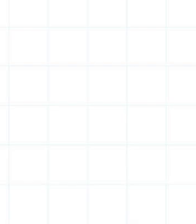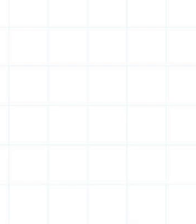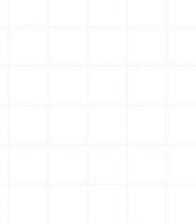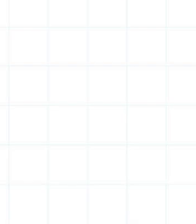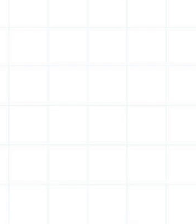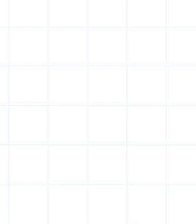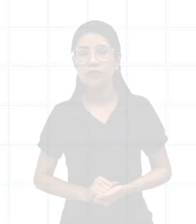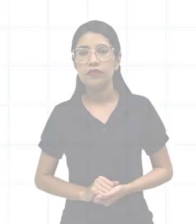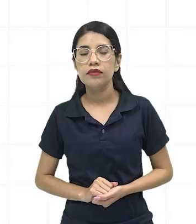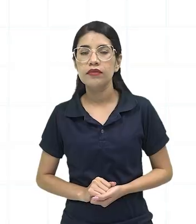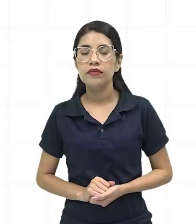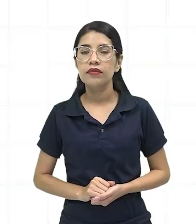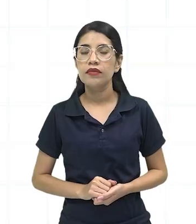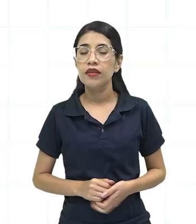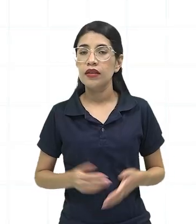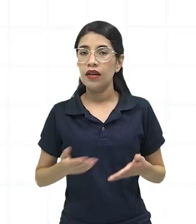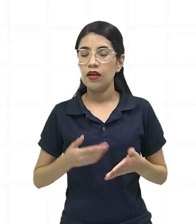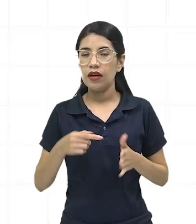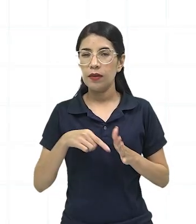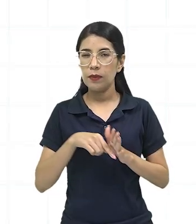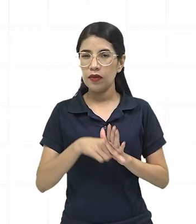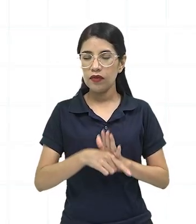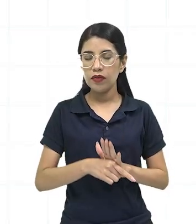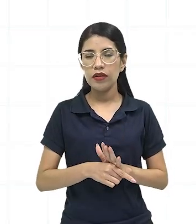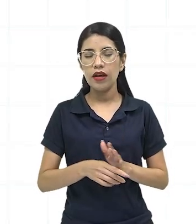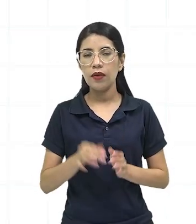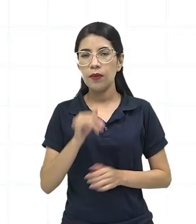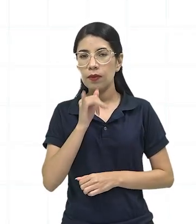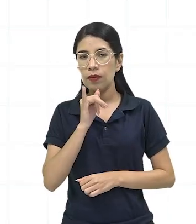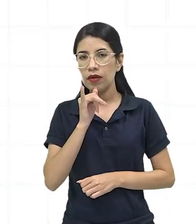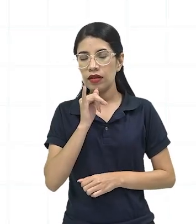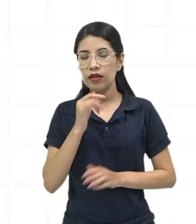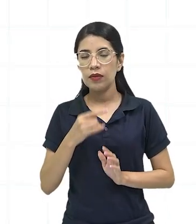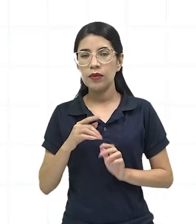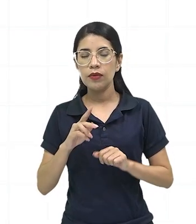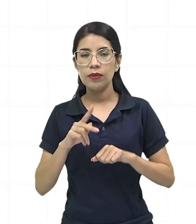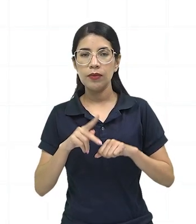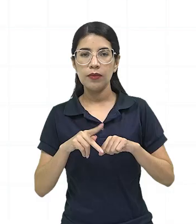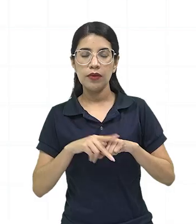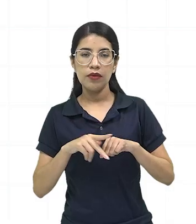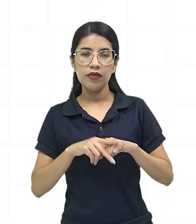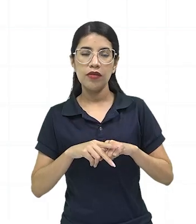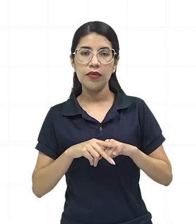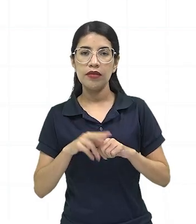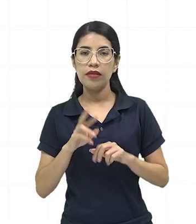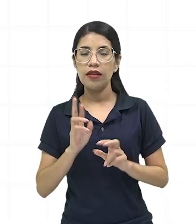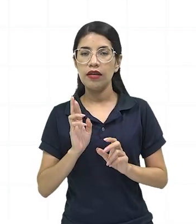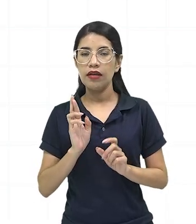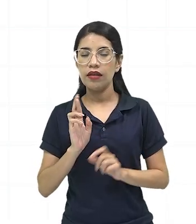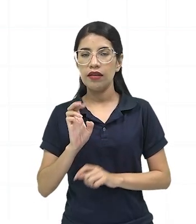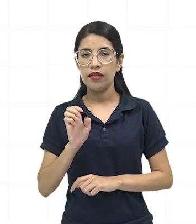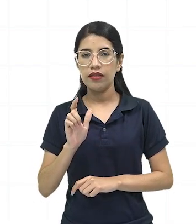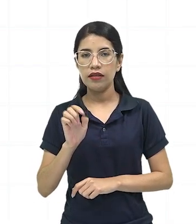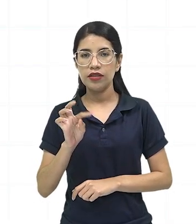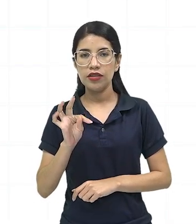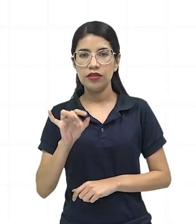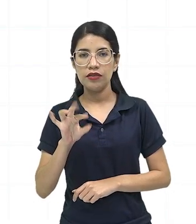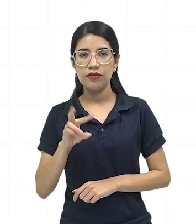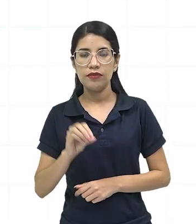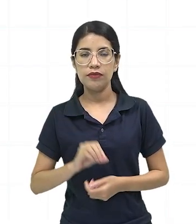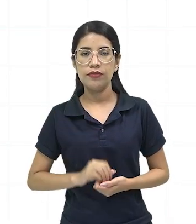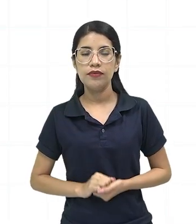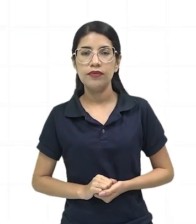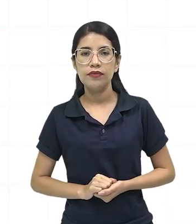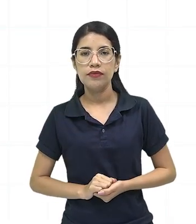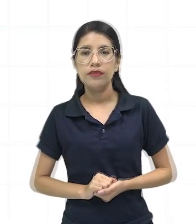vamos aprofundar com alguns exemplos dos nossos pronomes relativos. Muito bem. Então,